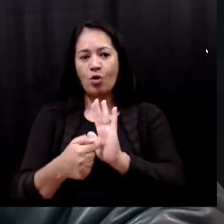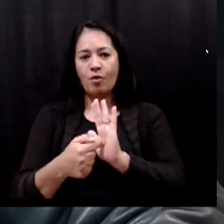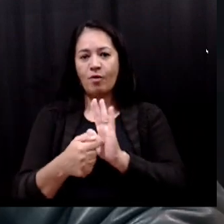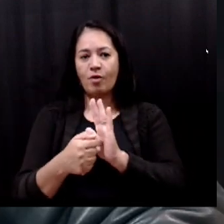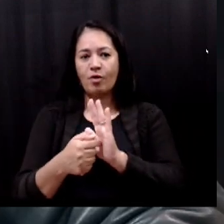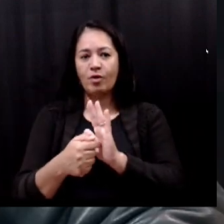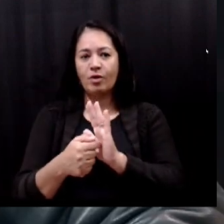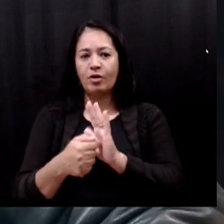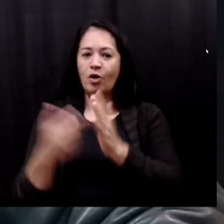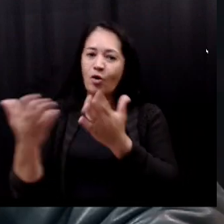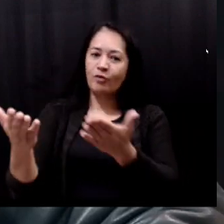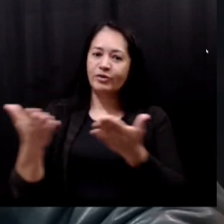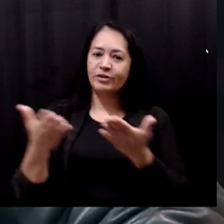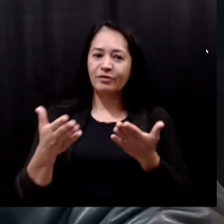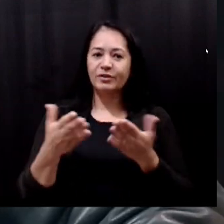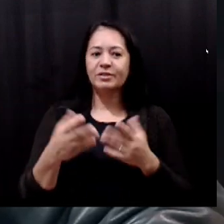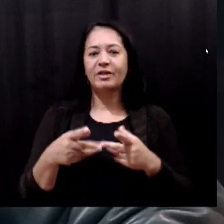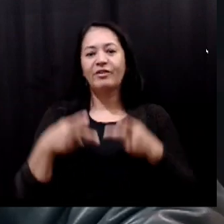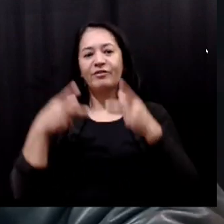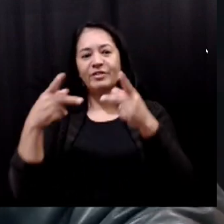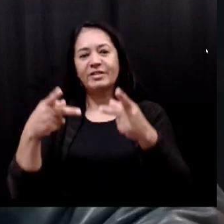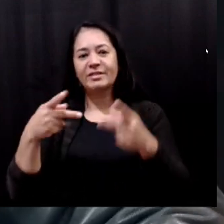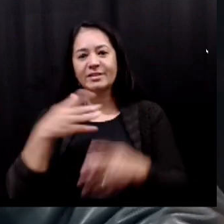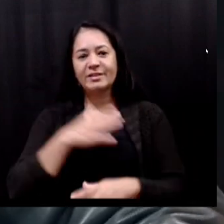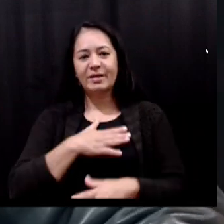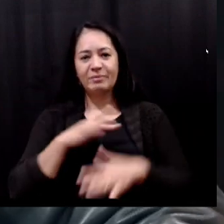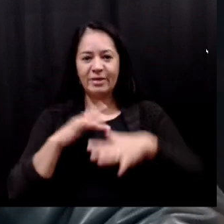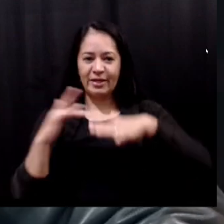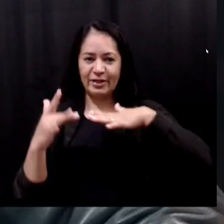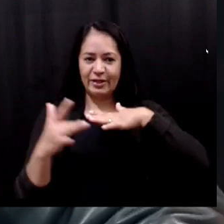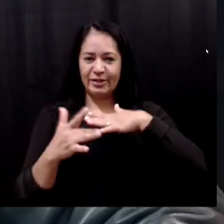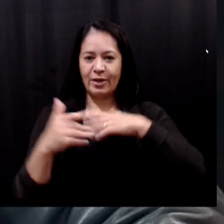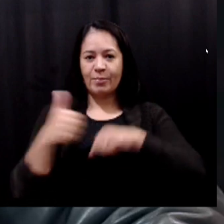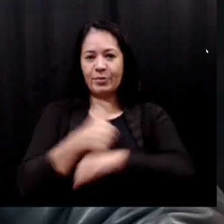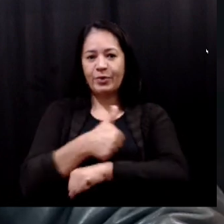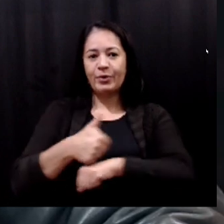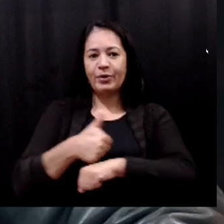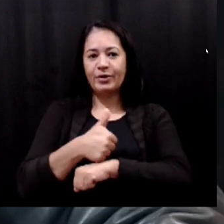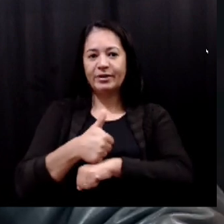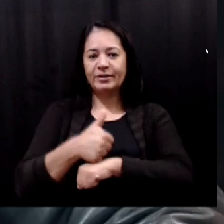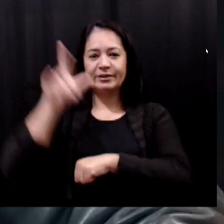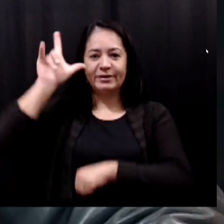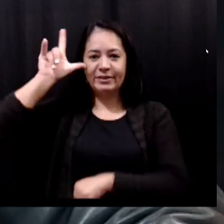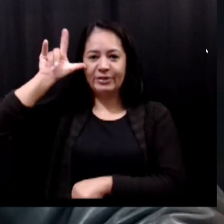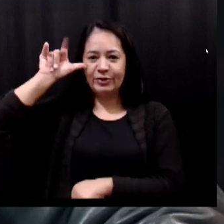para visitar a minha página profissional no Instagram, que é